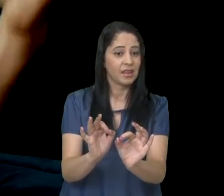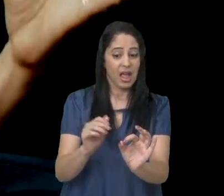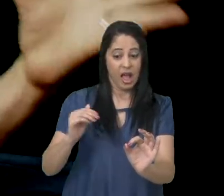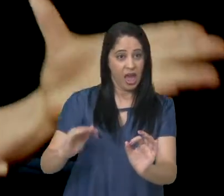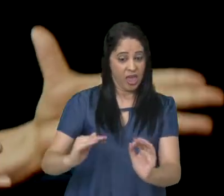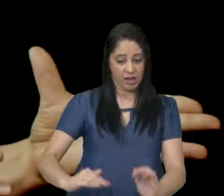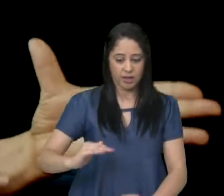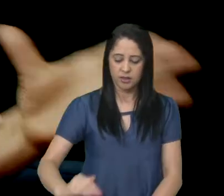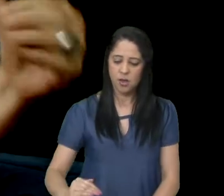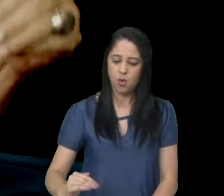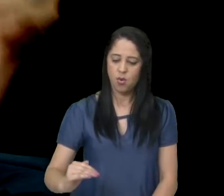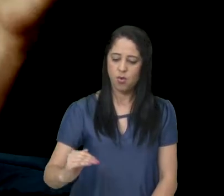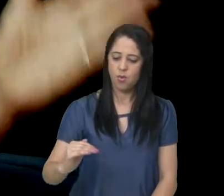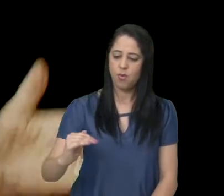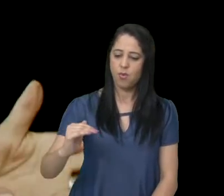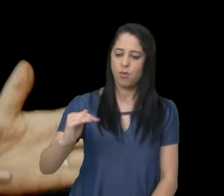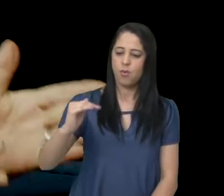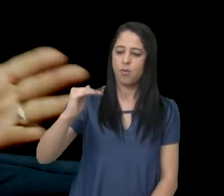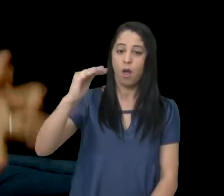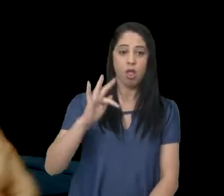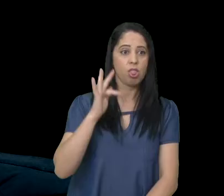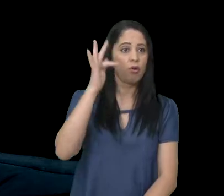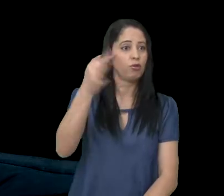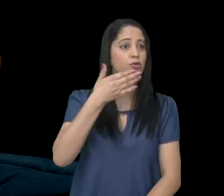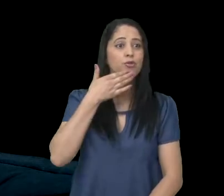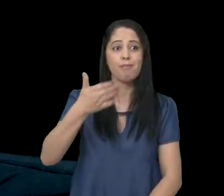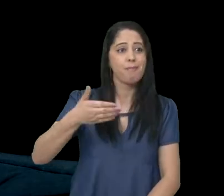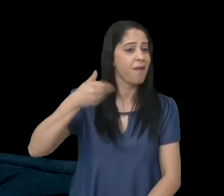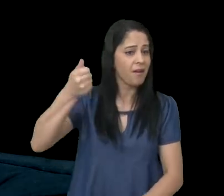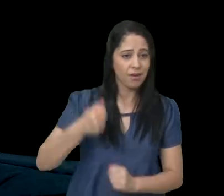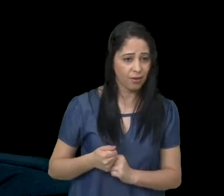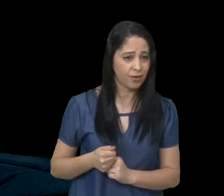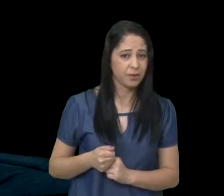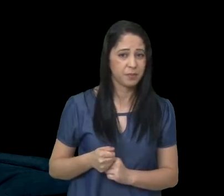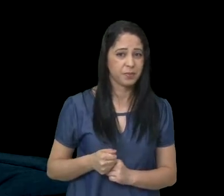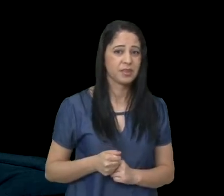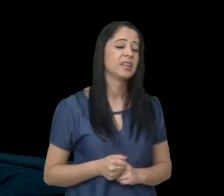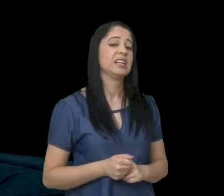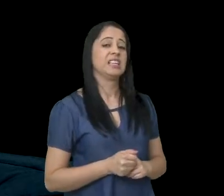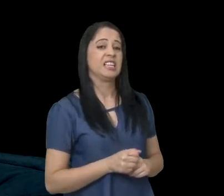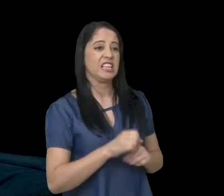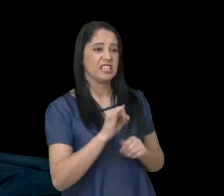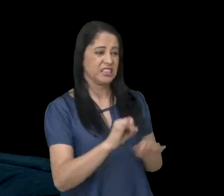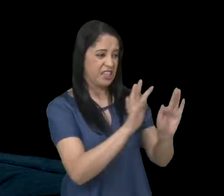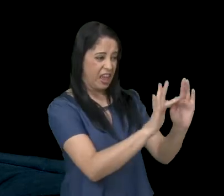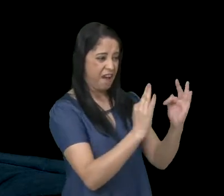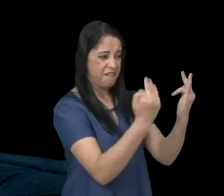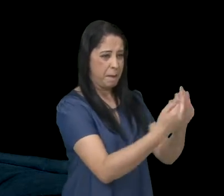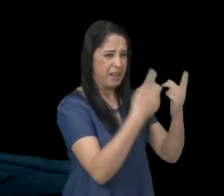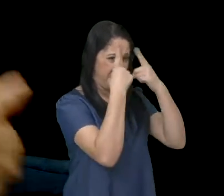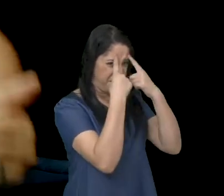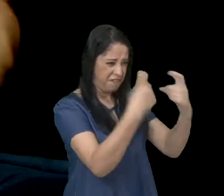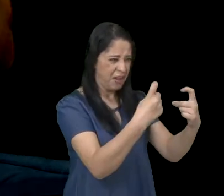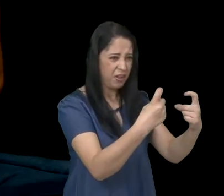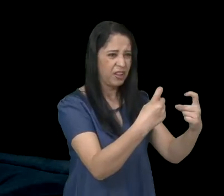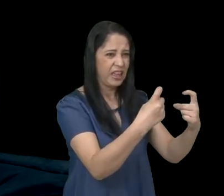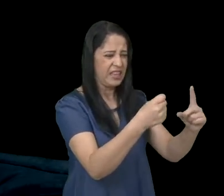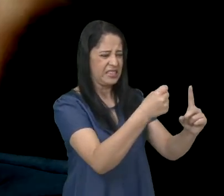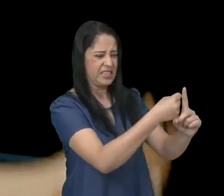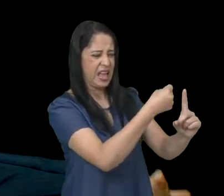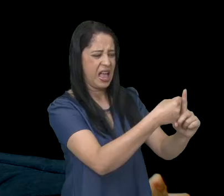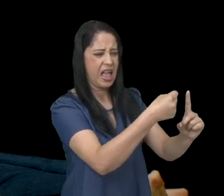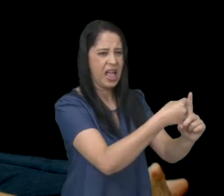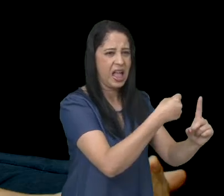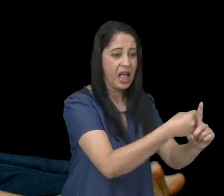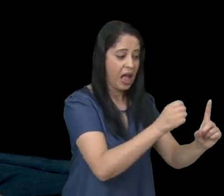sair um cidadão muito melhor, um homem e uma mulher. Na família que a criança convive com a violência, ela